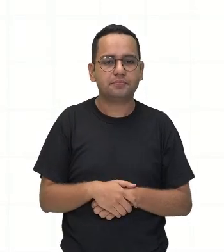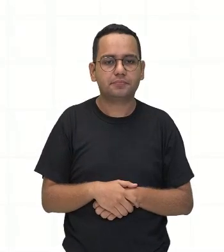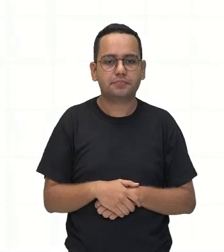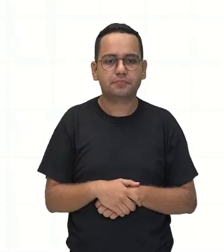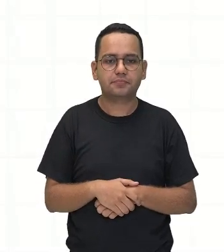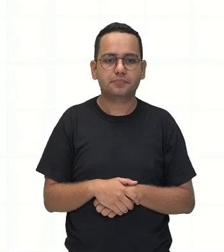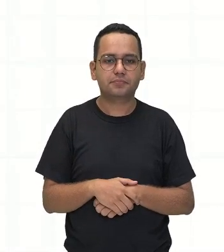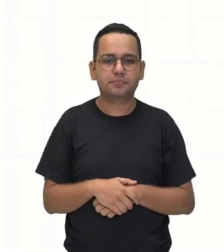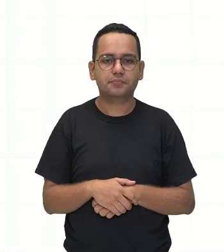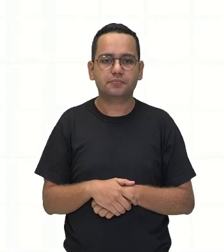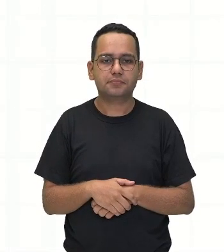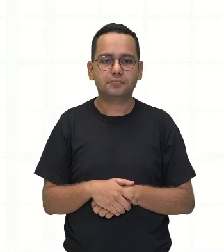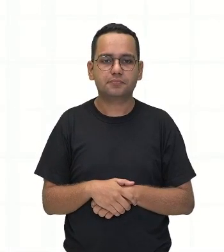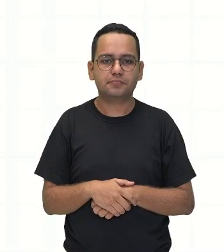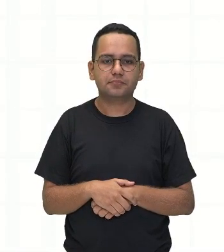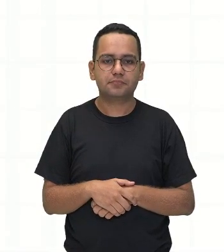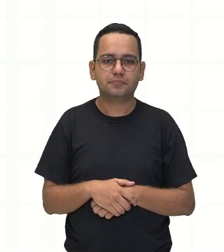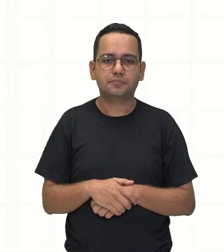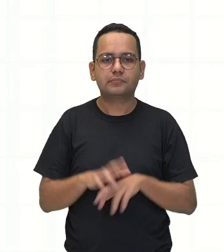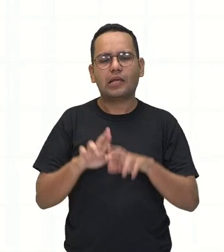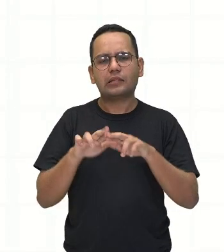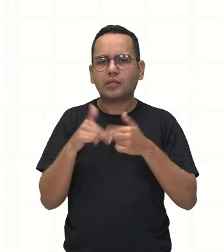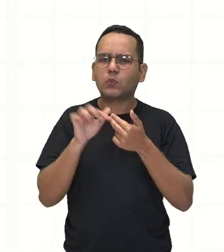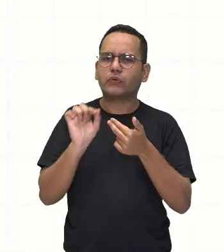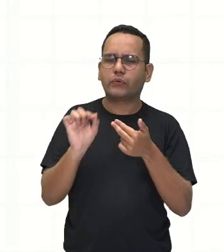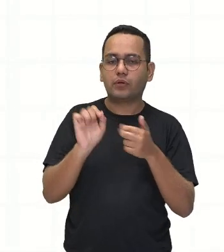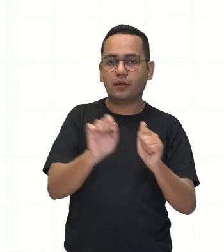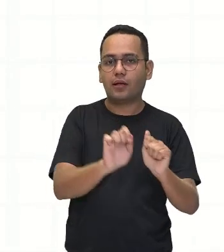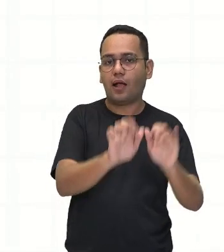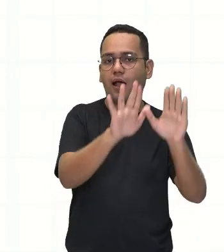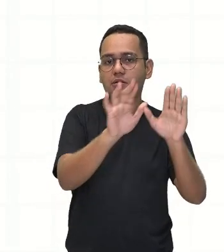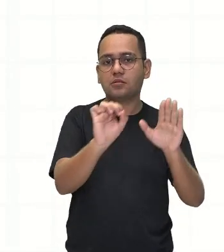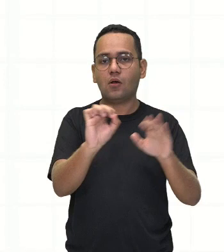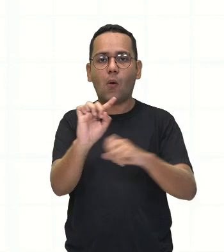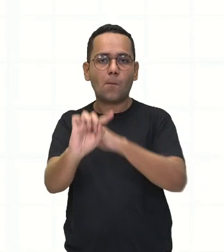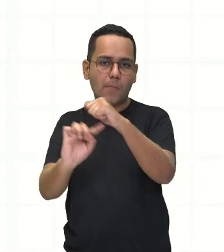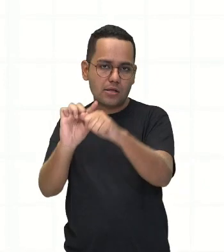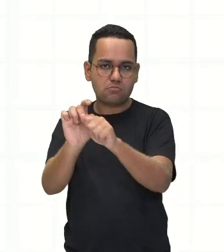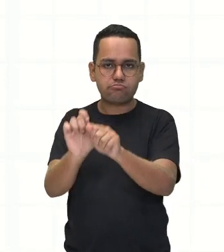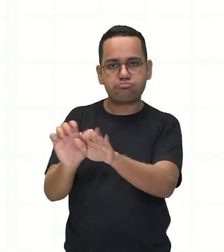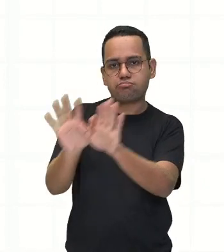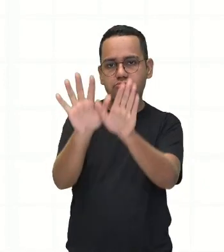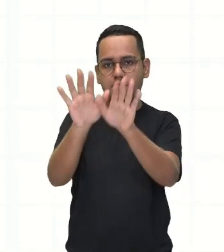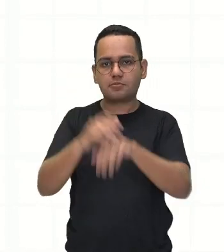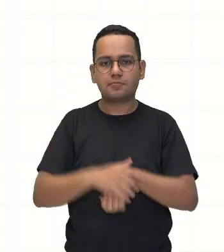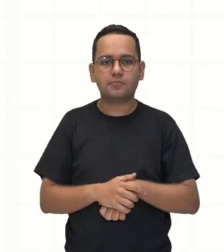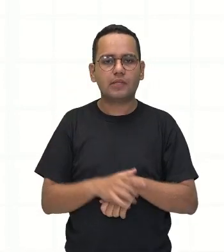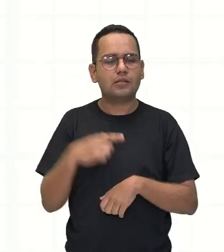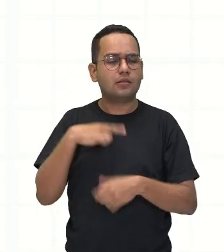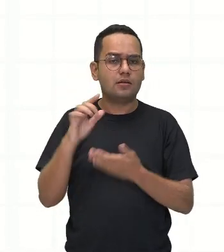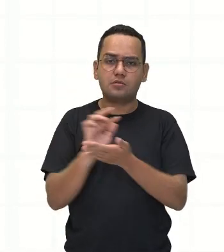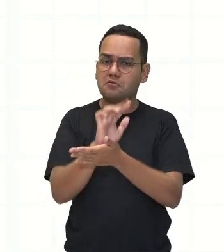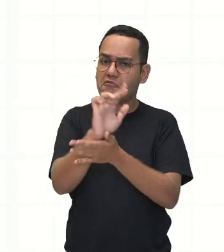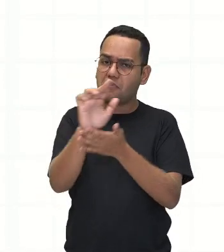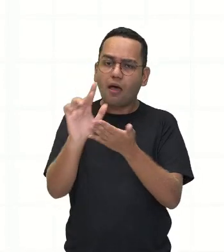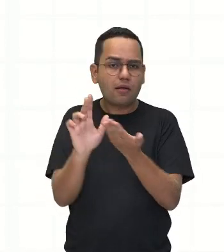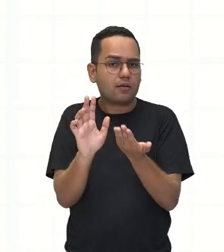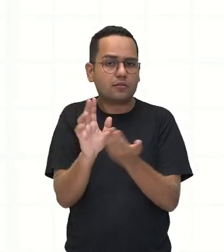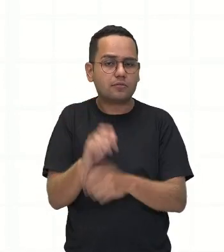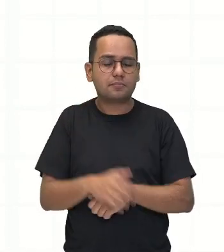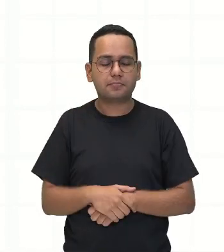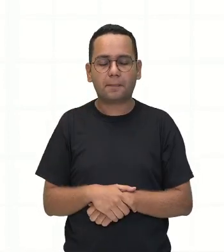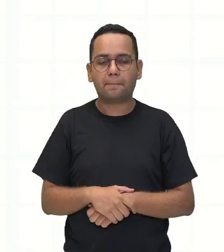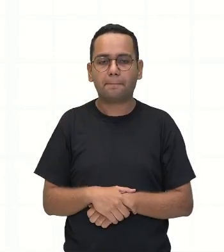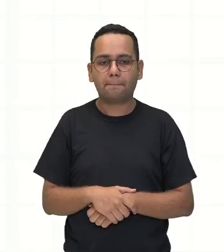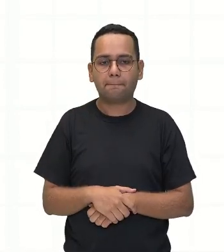poluentes atmosféricos, como gases ou partículas, podem ter várias fontes, tá? Então,